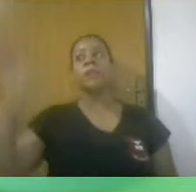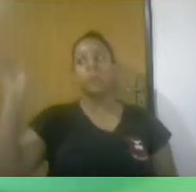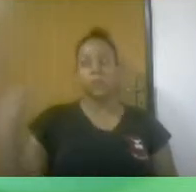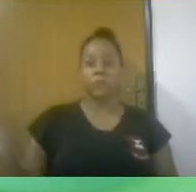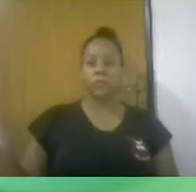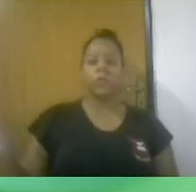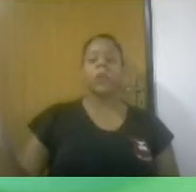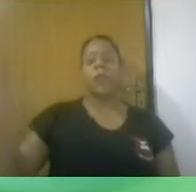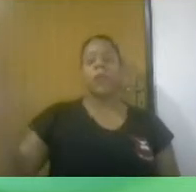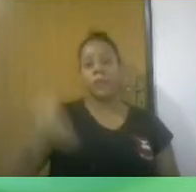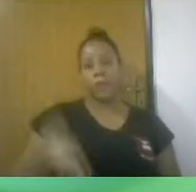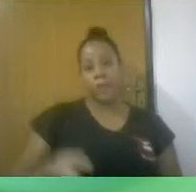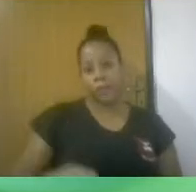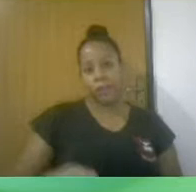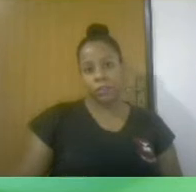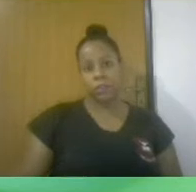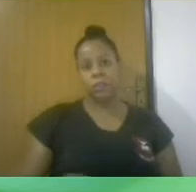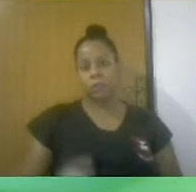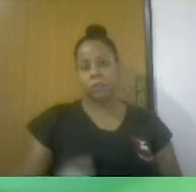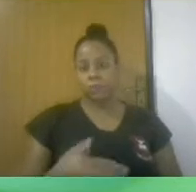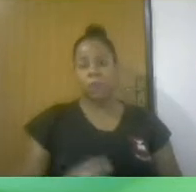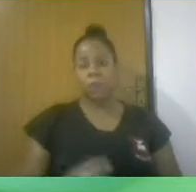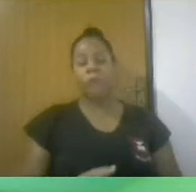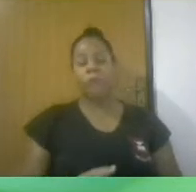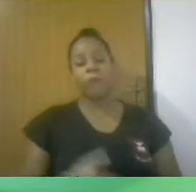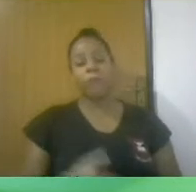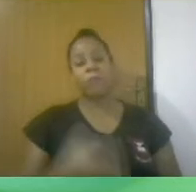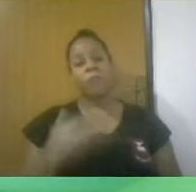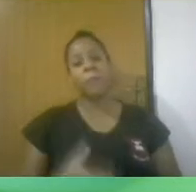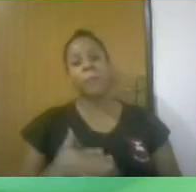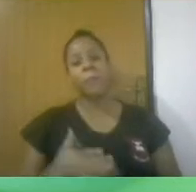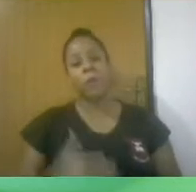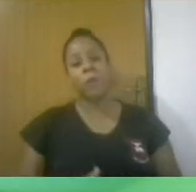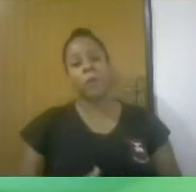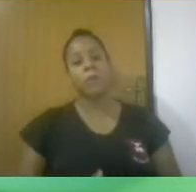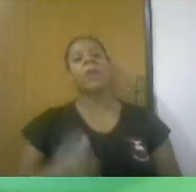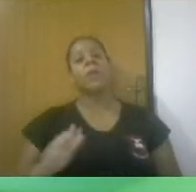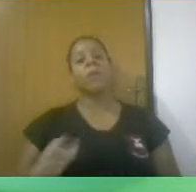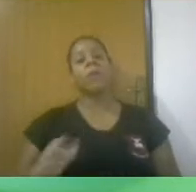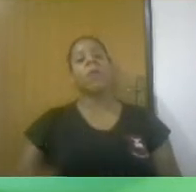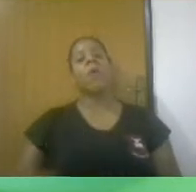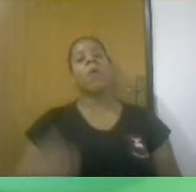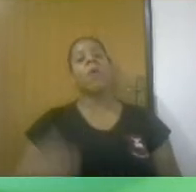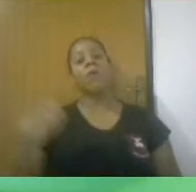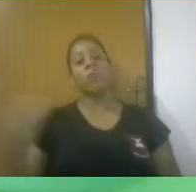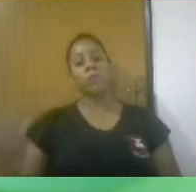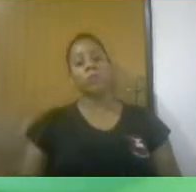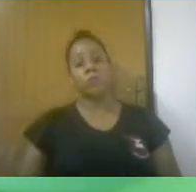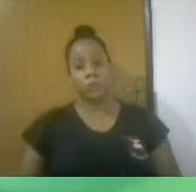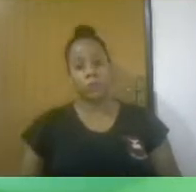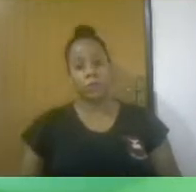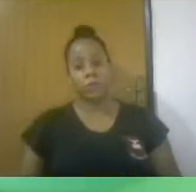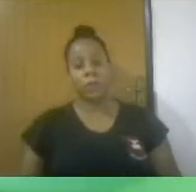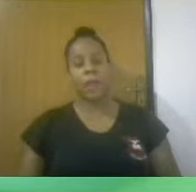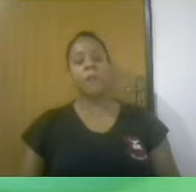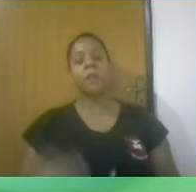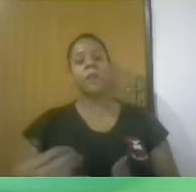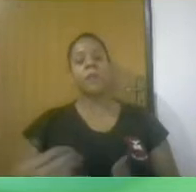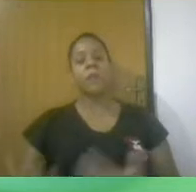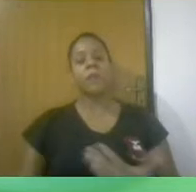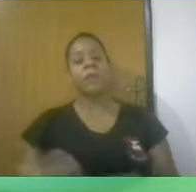além dos índios que eles tinham conflito o tempo todo, então outros,